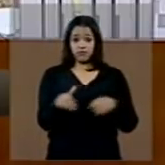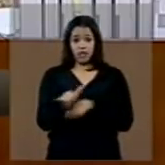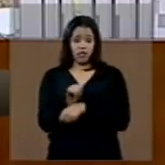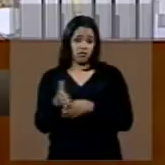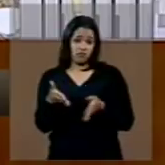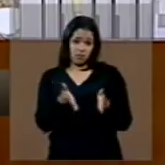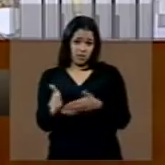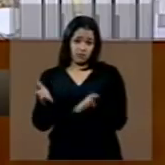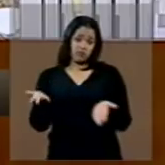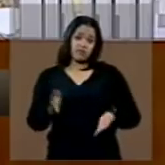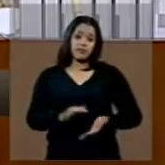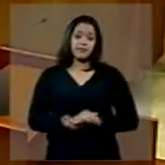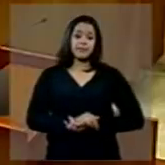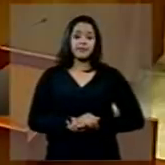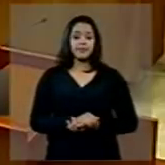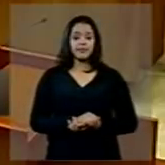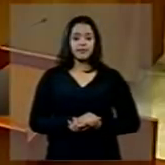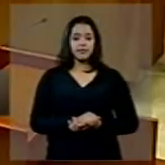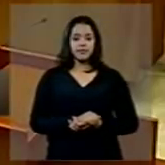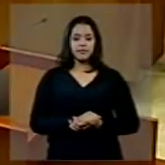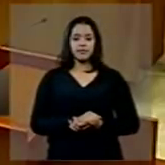apresentaram.